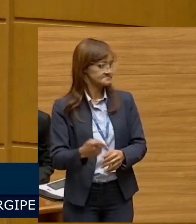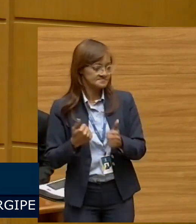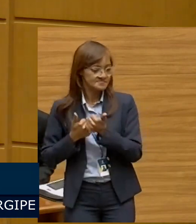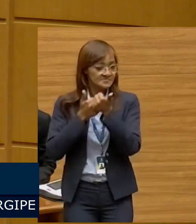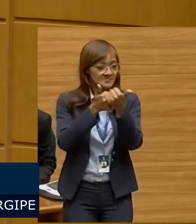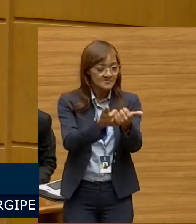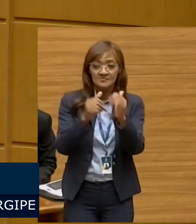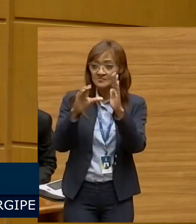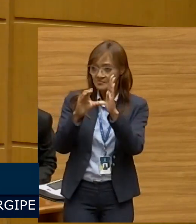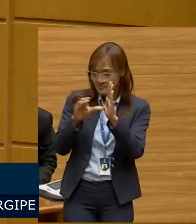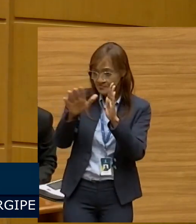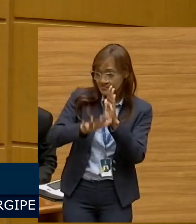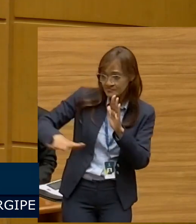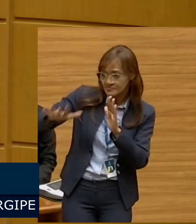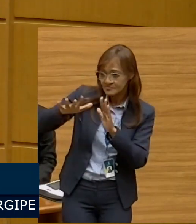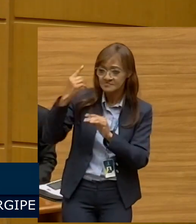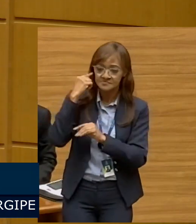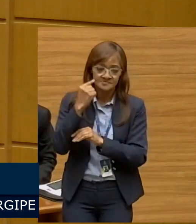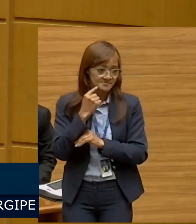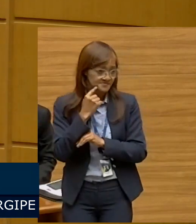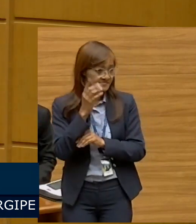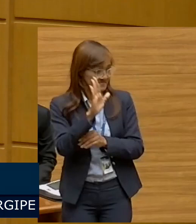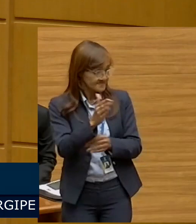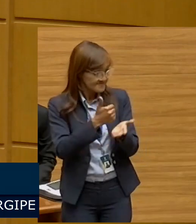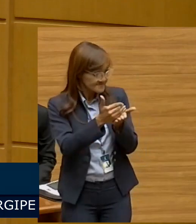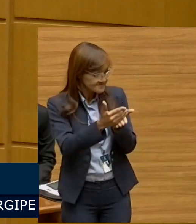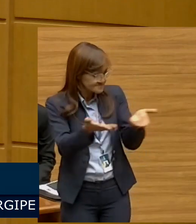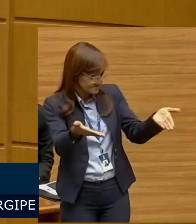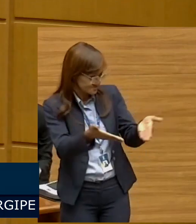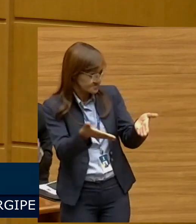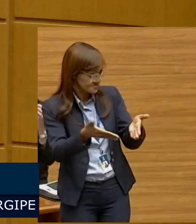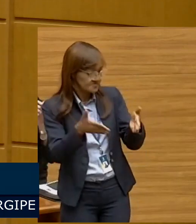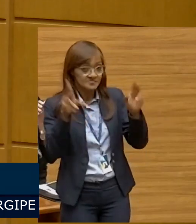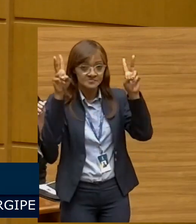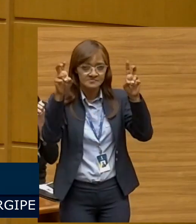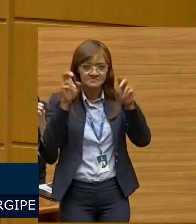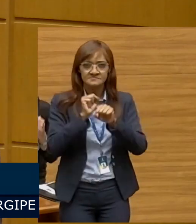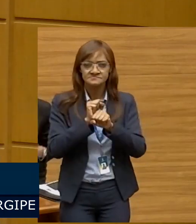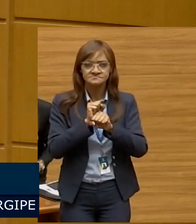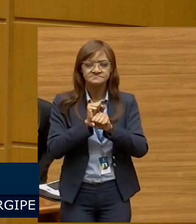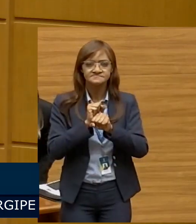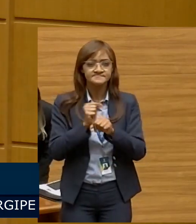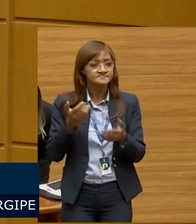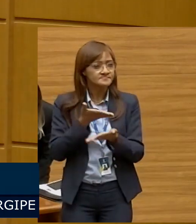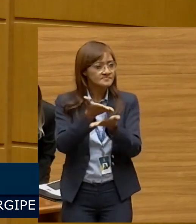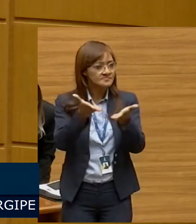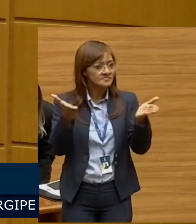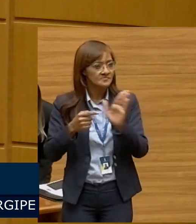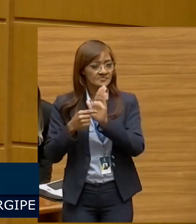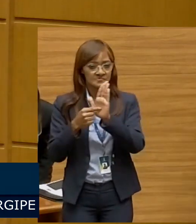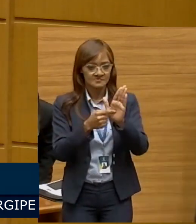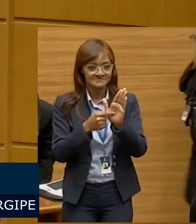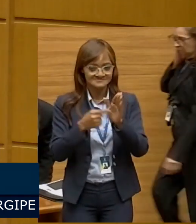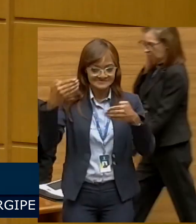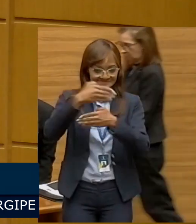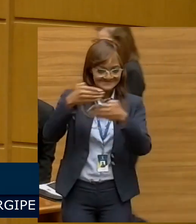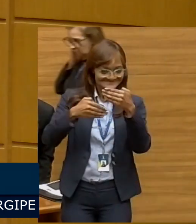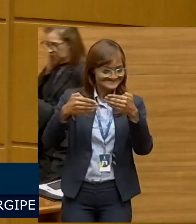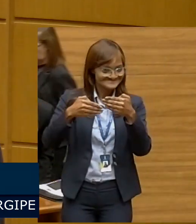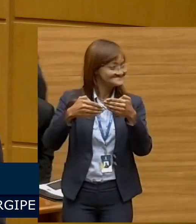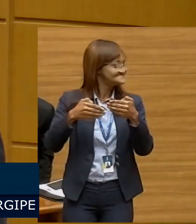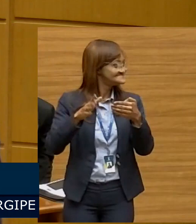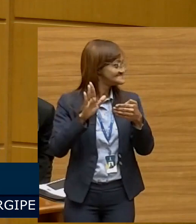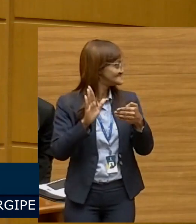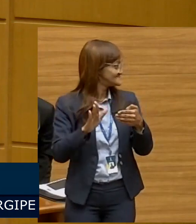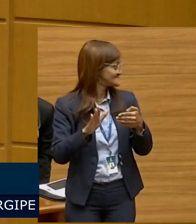da comunidade surda. Iniciando aqui a minha pauta, vim trazer aqui para vocês, o slide está grande porque não deu condições